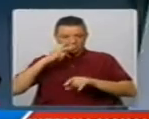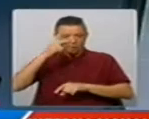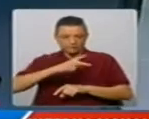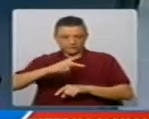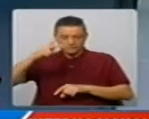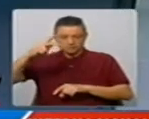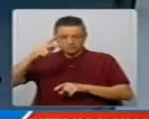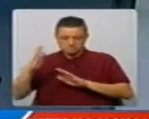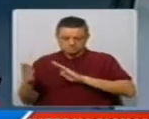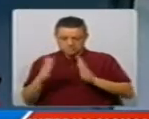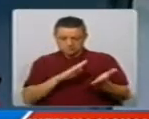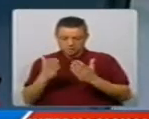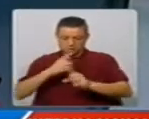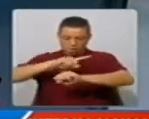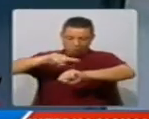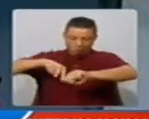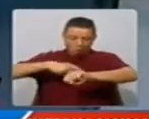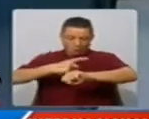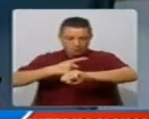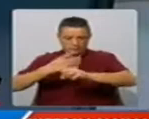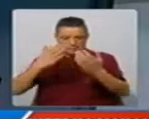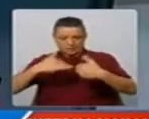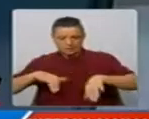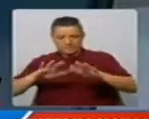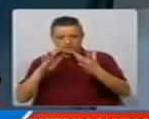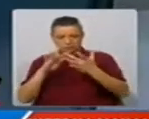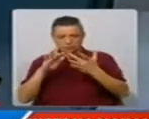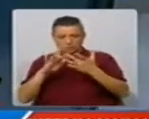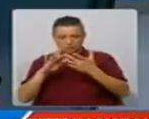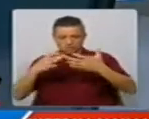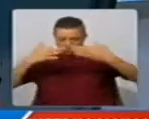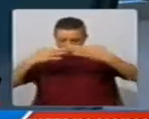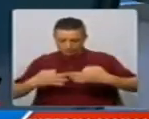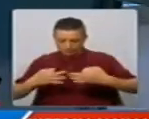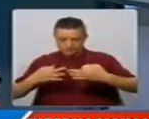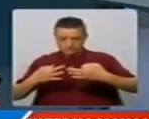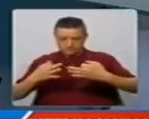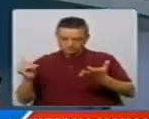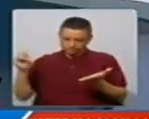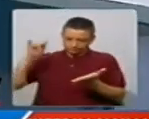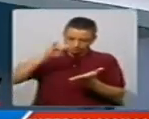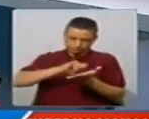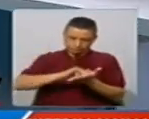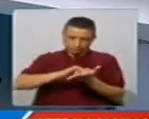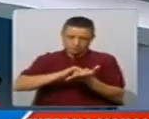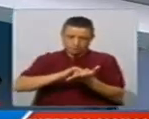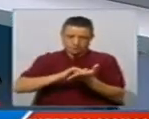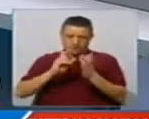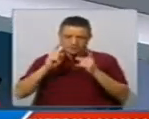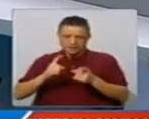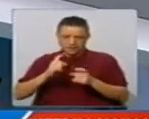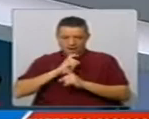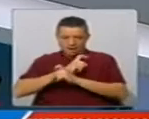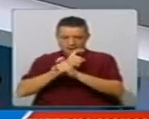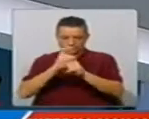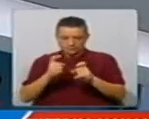durar, enfim, algumas horas. Espera-se que o primeiro contacto, a primeira confirmação da chegada do Philae àquele ponto, que eu já lá vou,